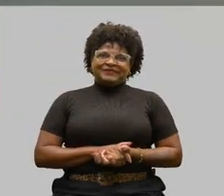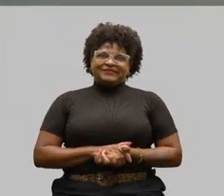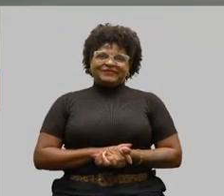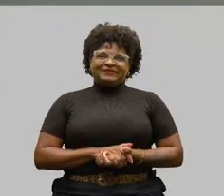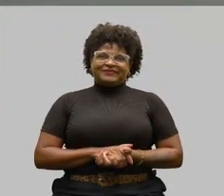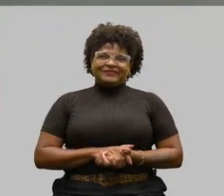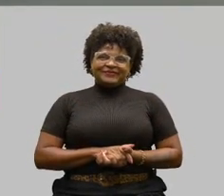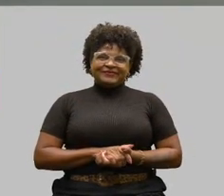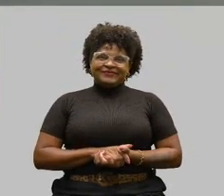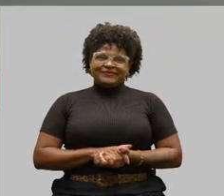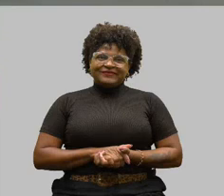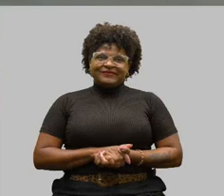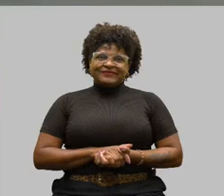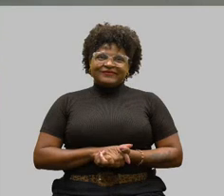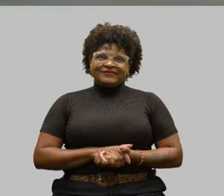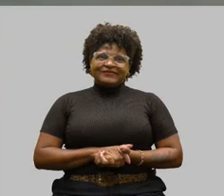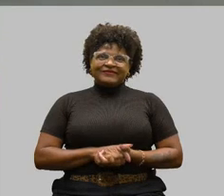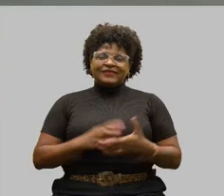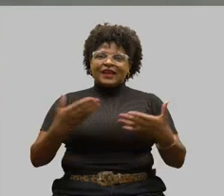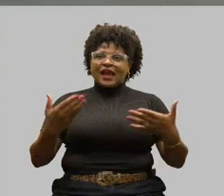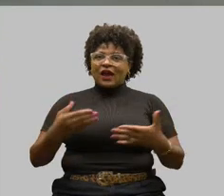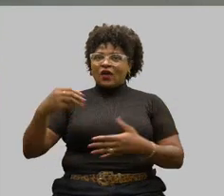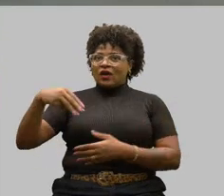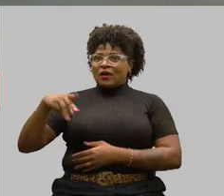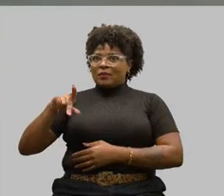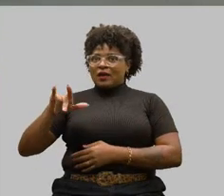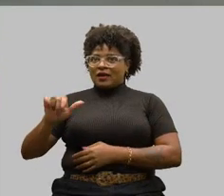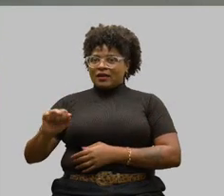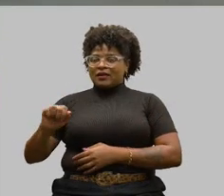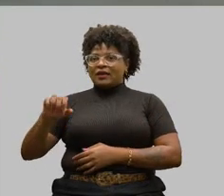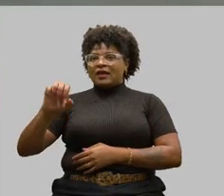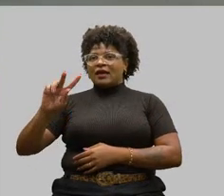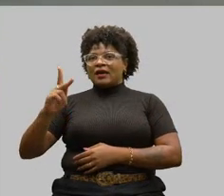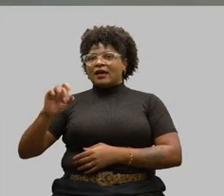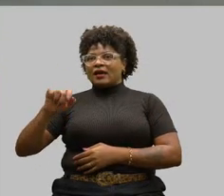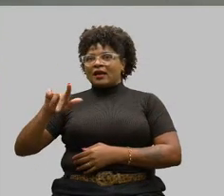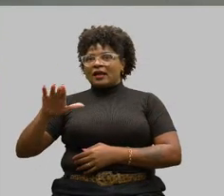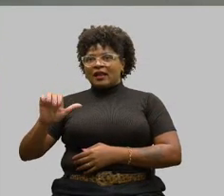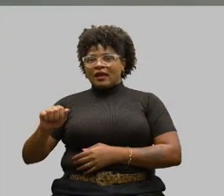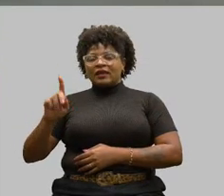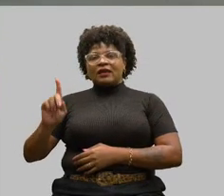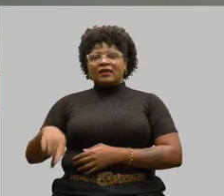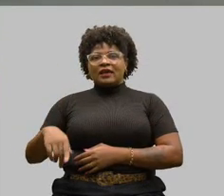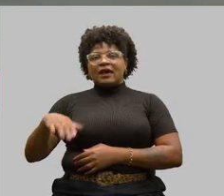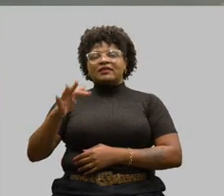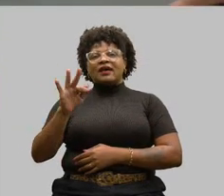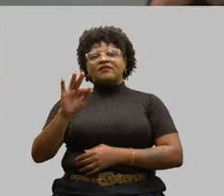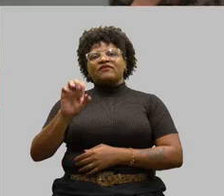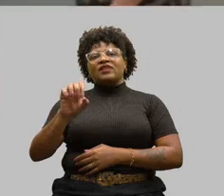é Marli Helena Duarte Silva Federação das a paz